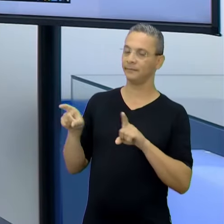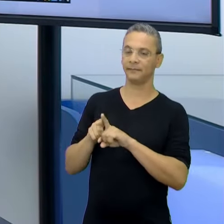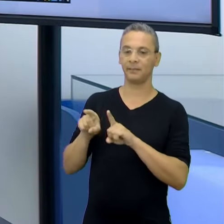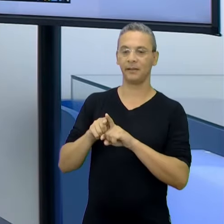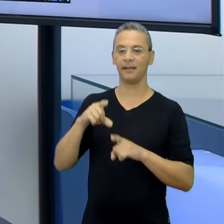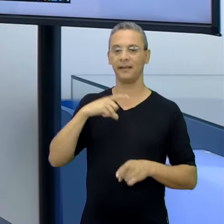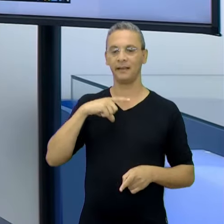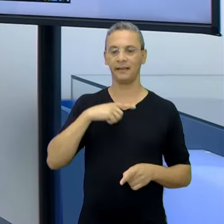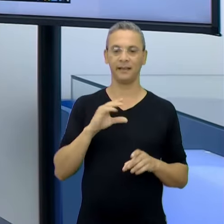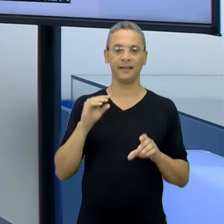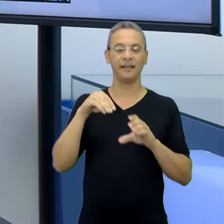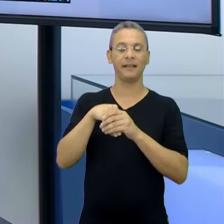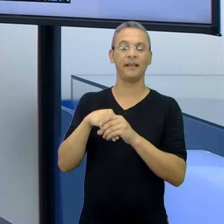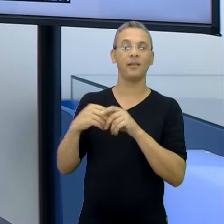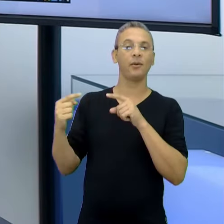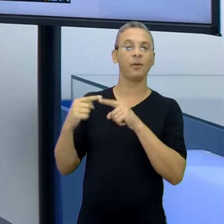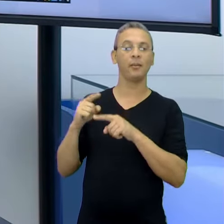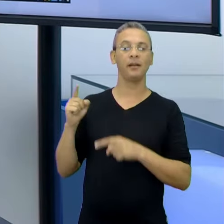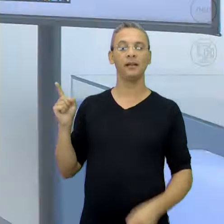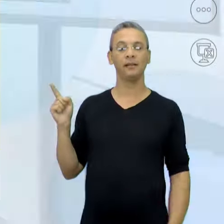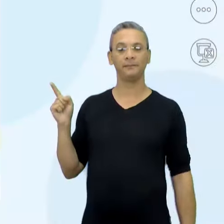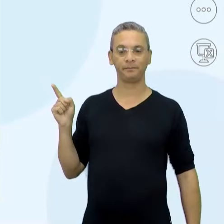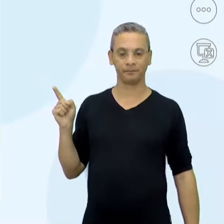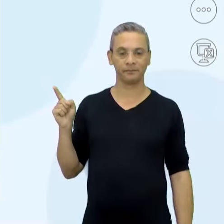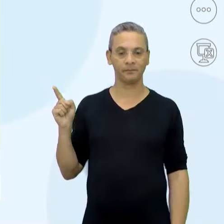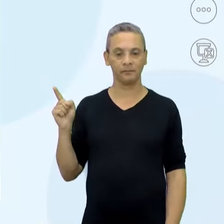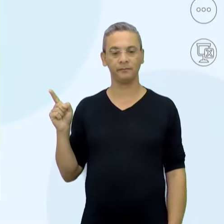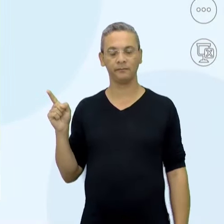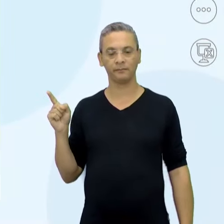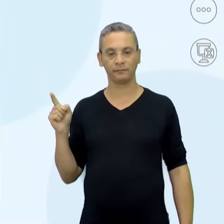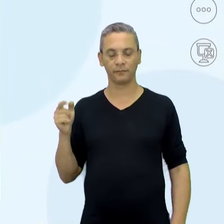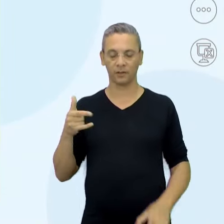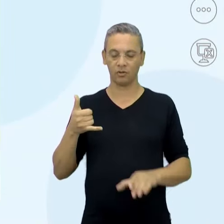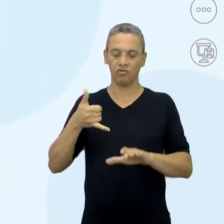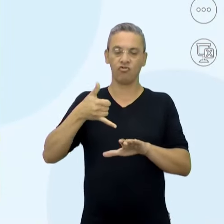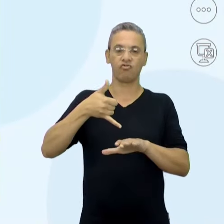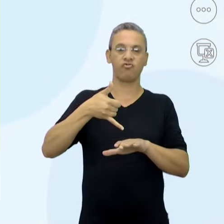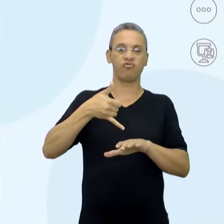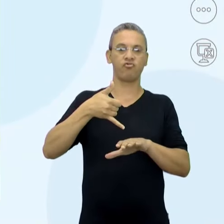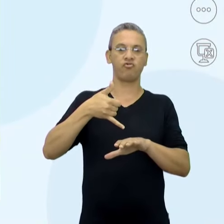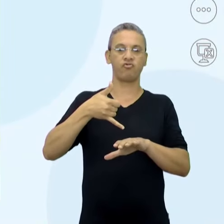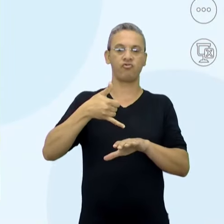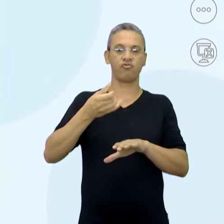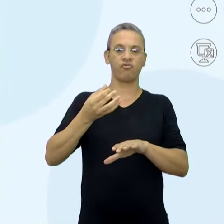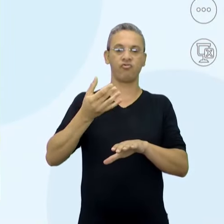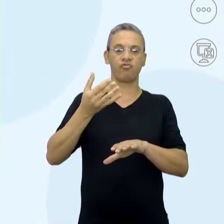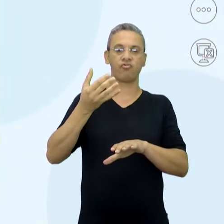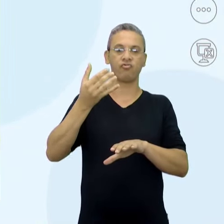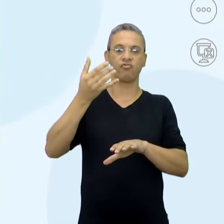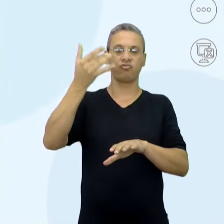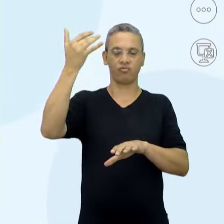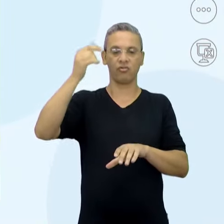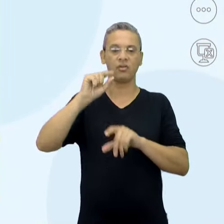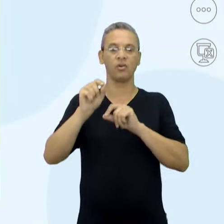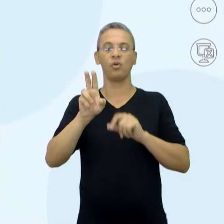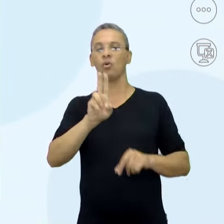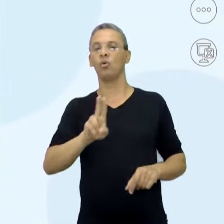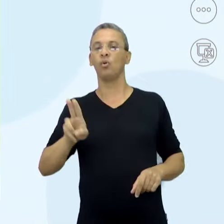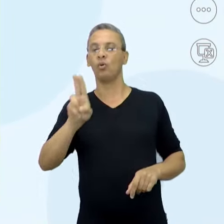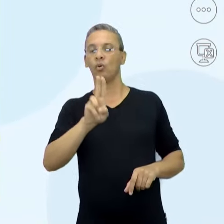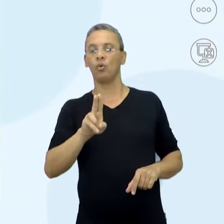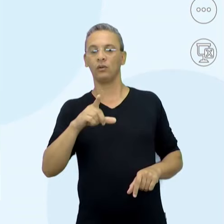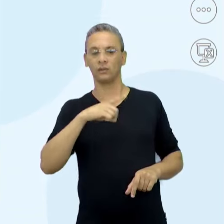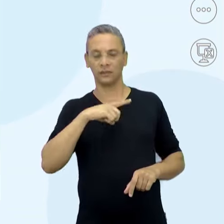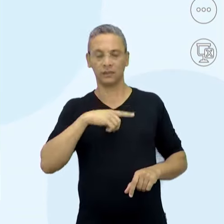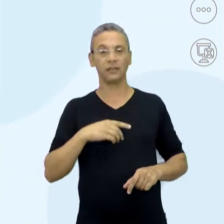inclusive, dentro dessas combinações, nós temos aqui uma chaleira que vai usar. Já vou dar